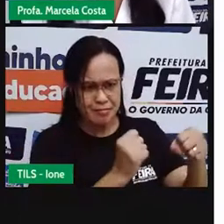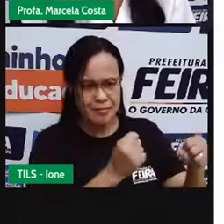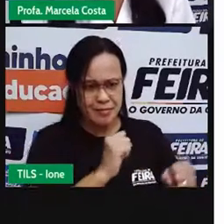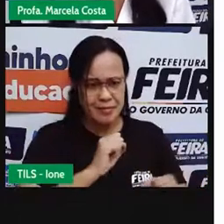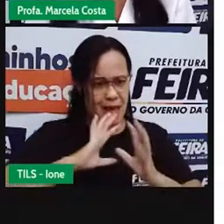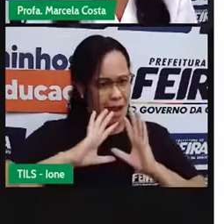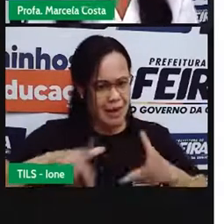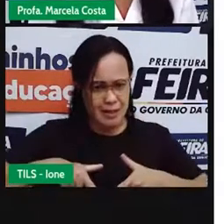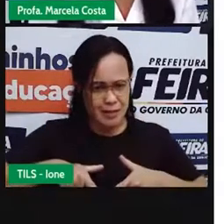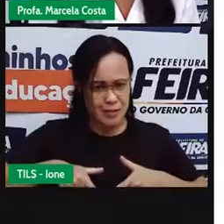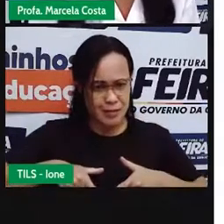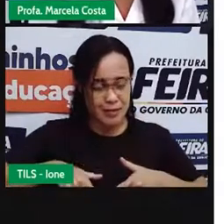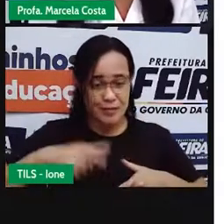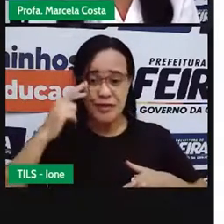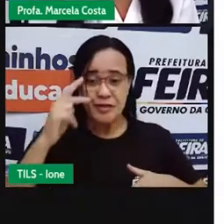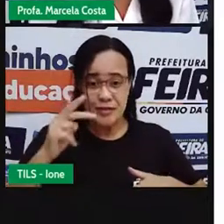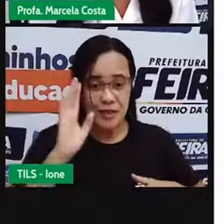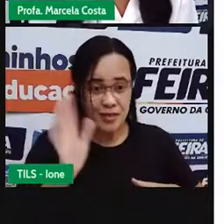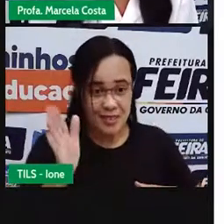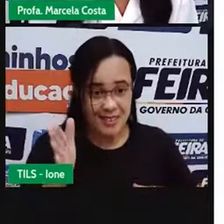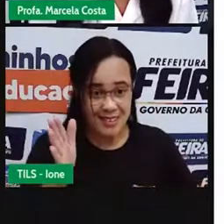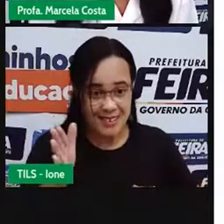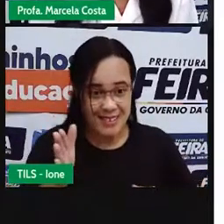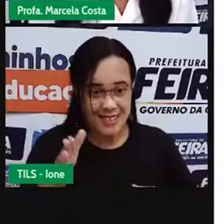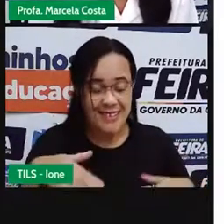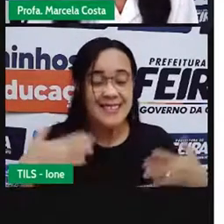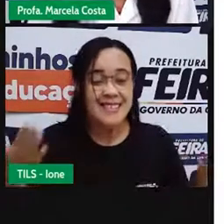Você já viu algum profissional